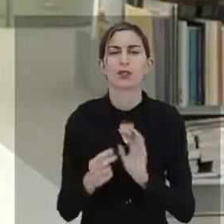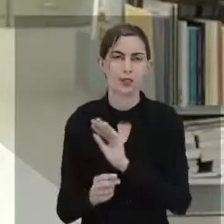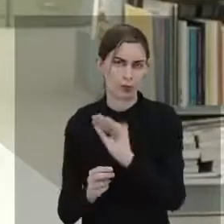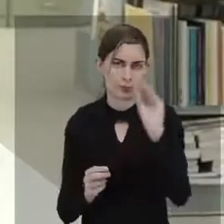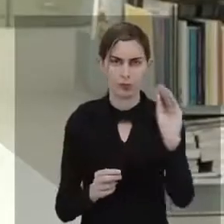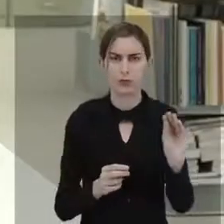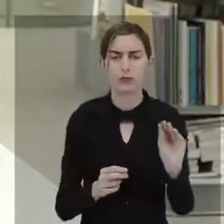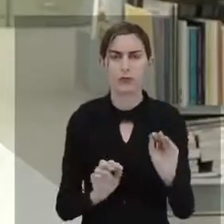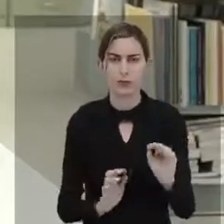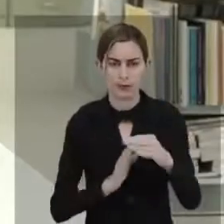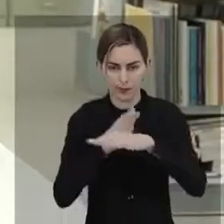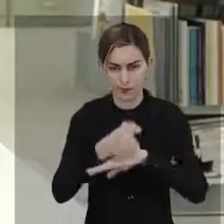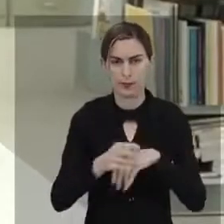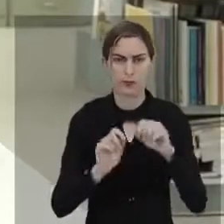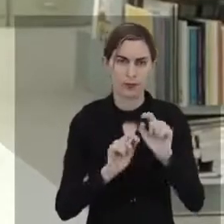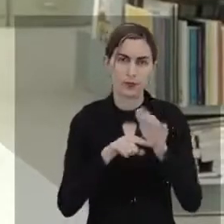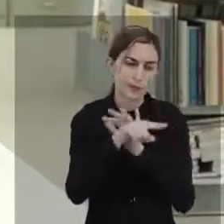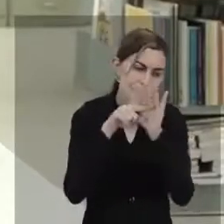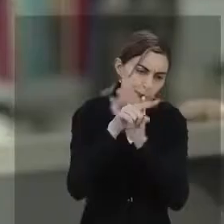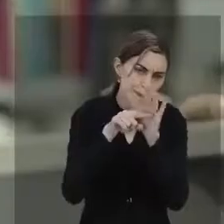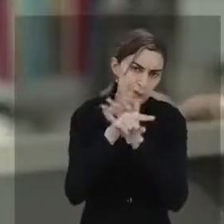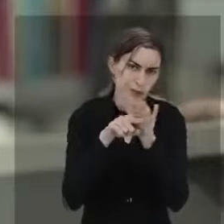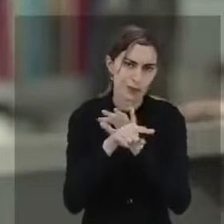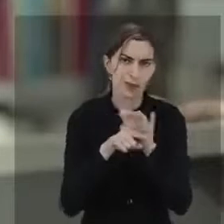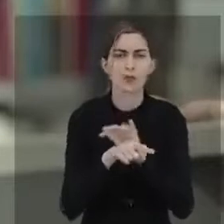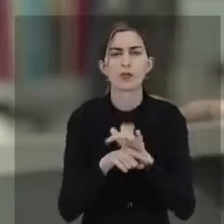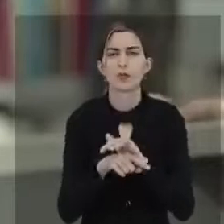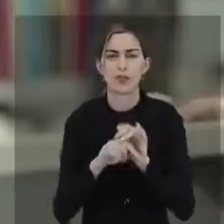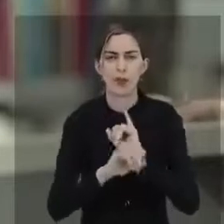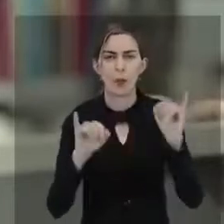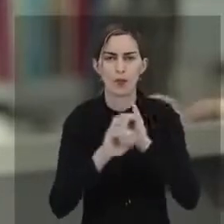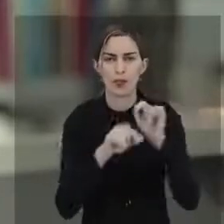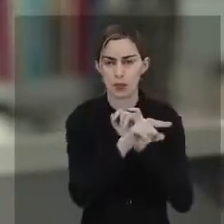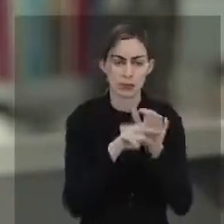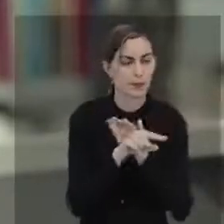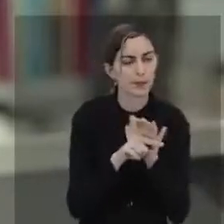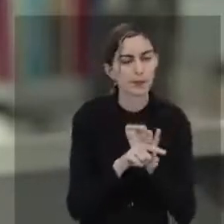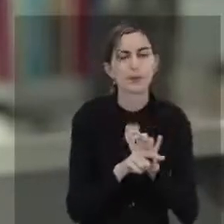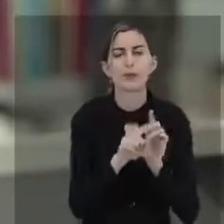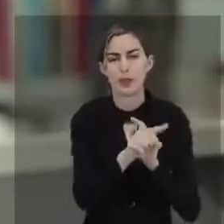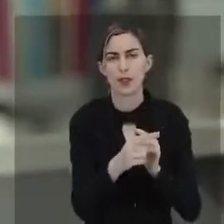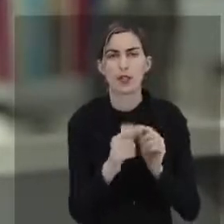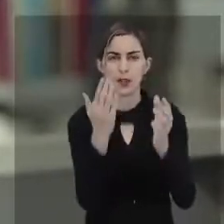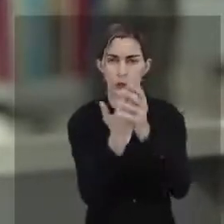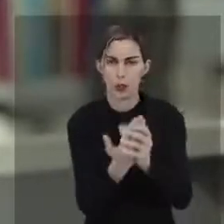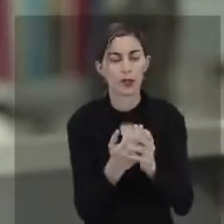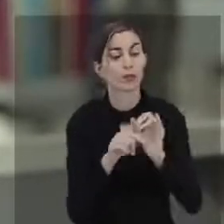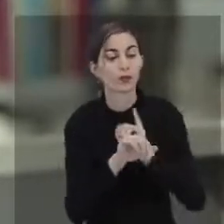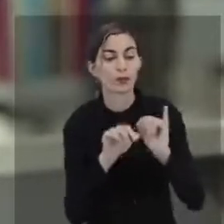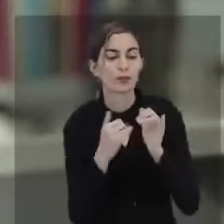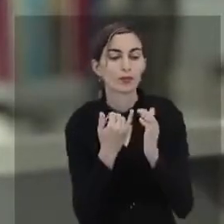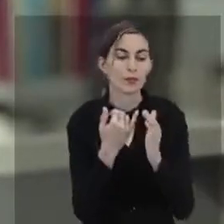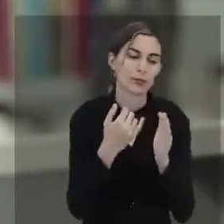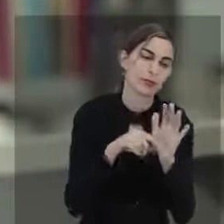um servidor, certo? Que você vai consultar, certo? As informações nesse servidor e esse servidor é que vai se conectar no banco. Mas no